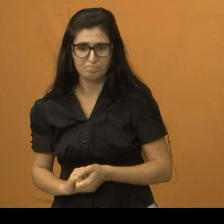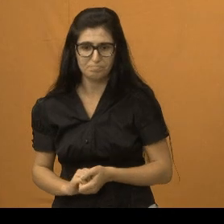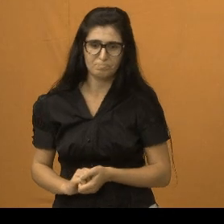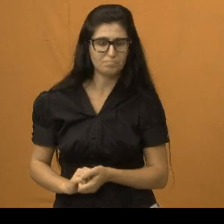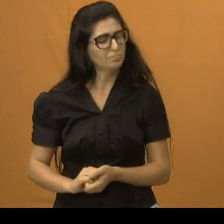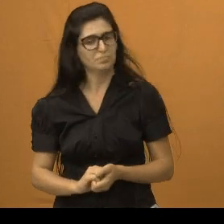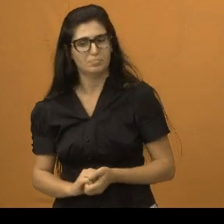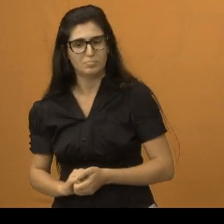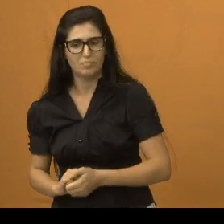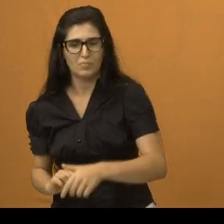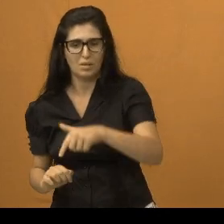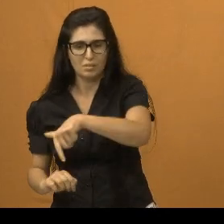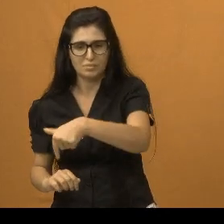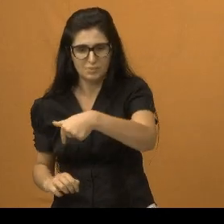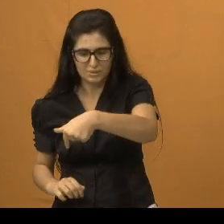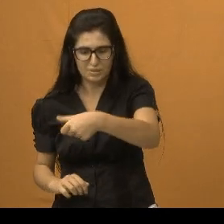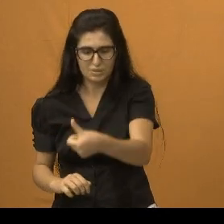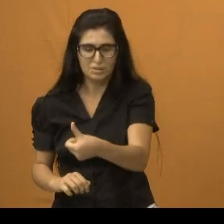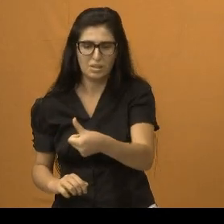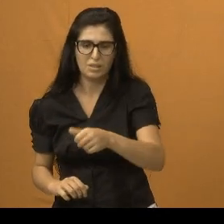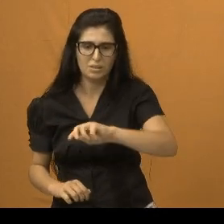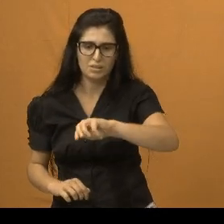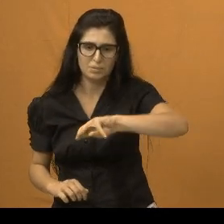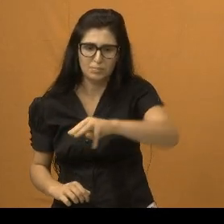127.525 de aplicação no ensino e de